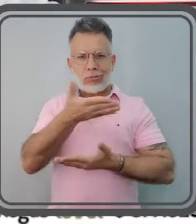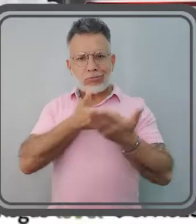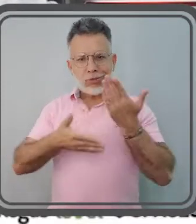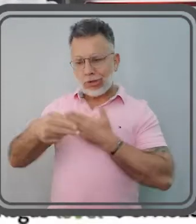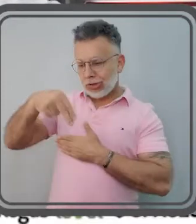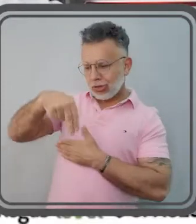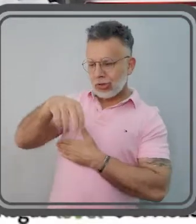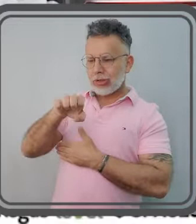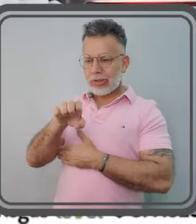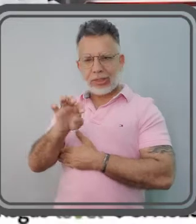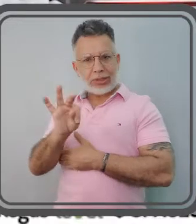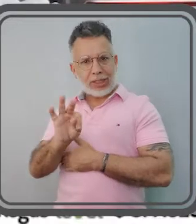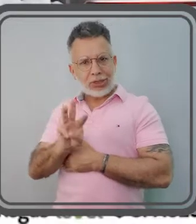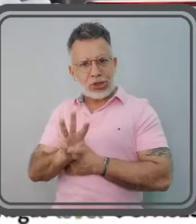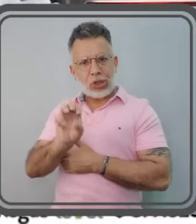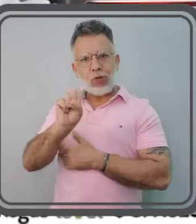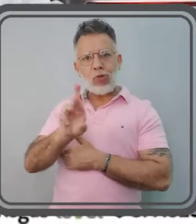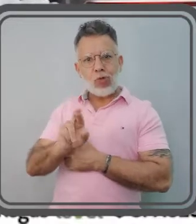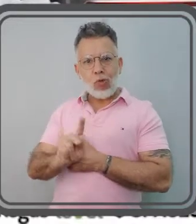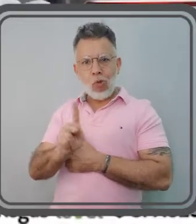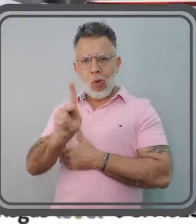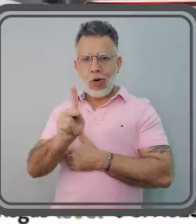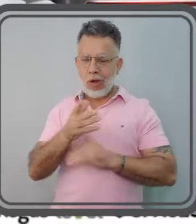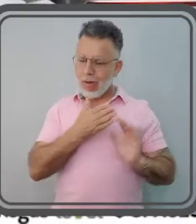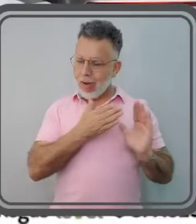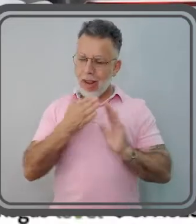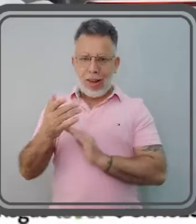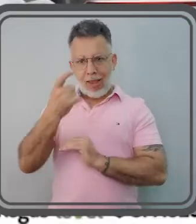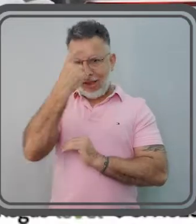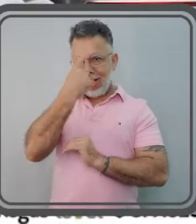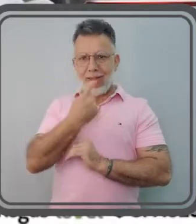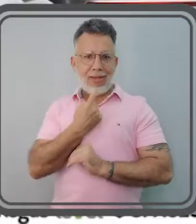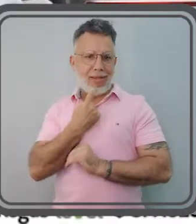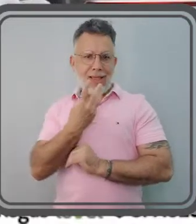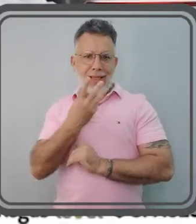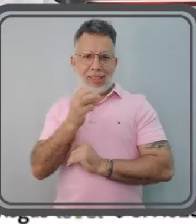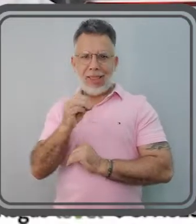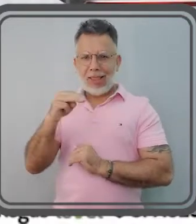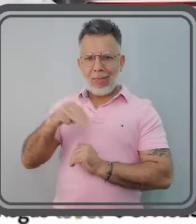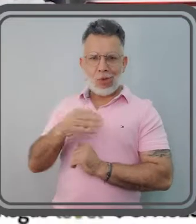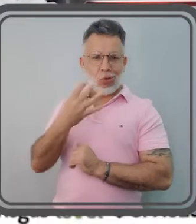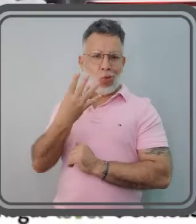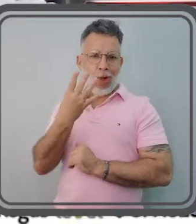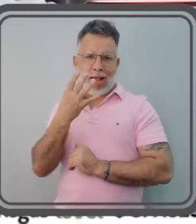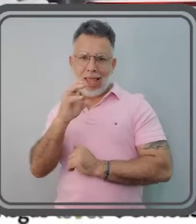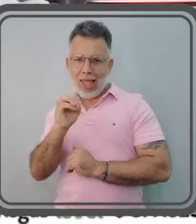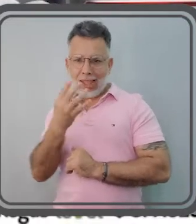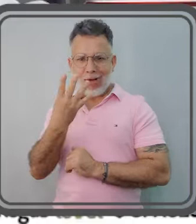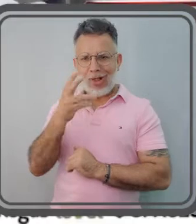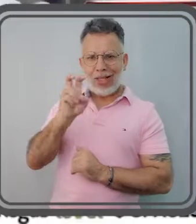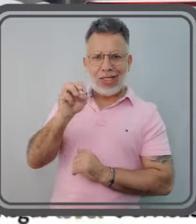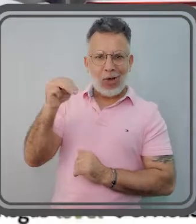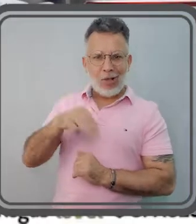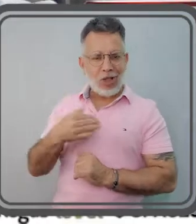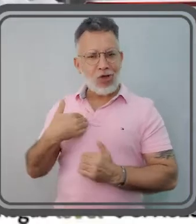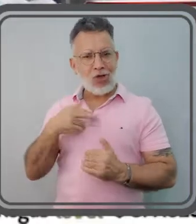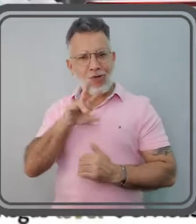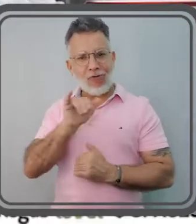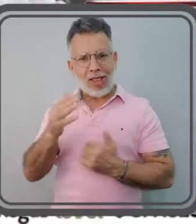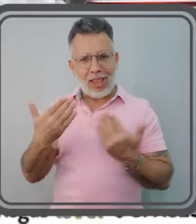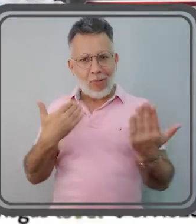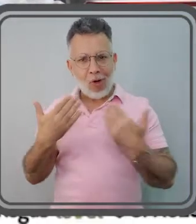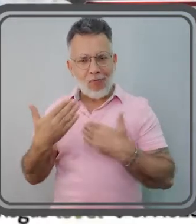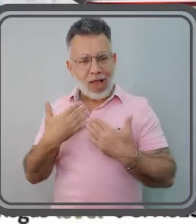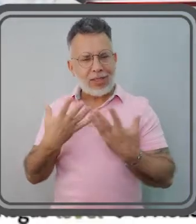né, 30, 45, a gente vai aqui ter uma conversa bastante gostosa sobre franquias.